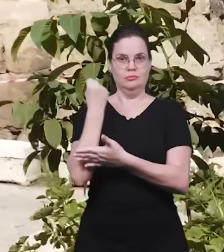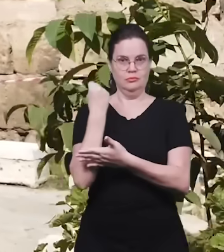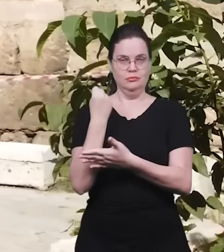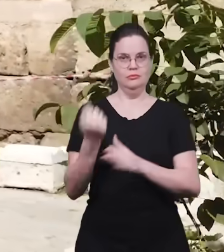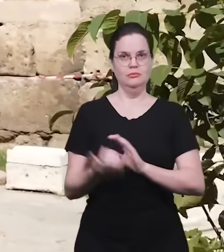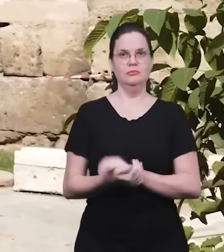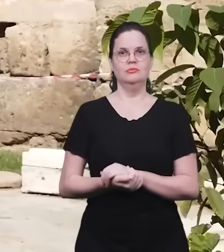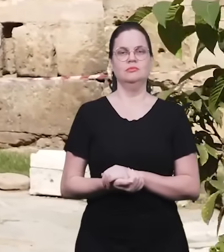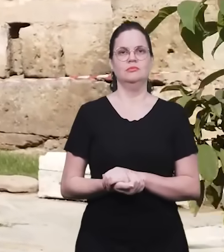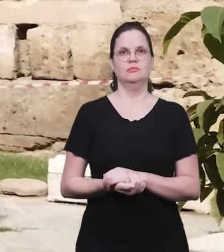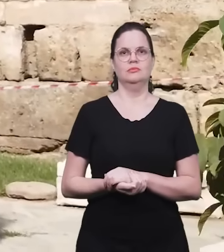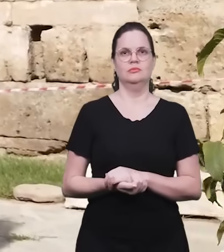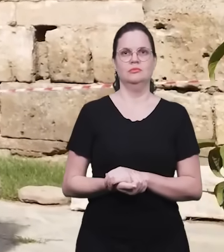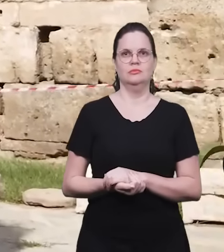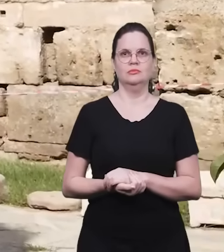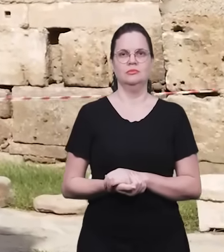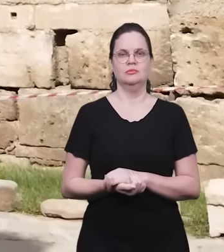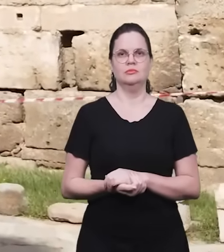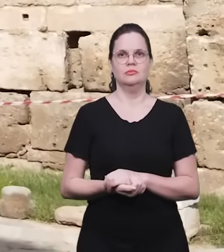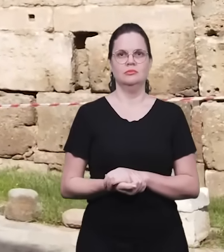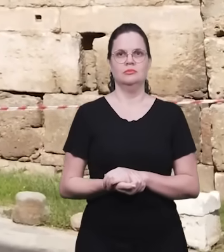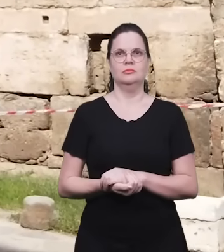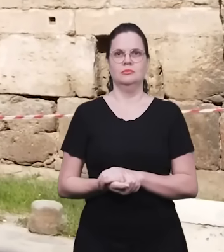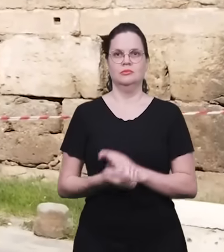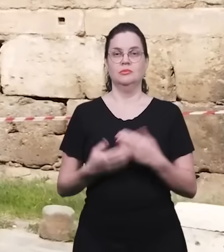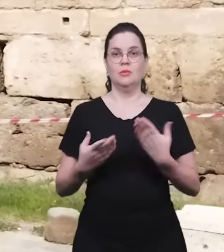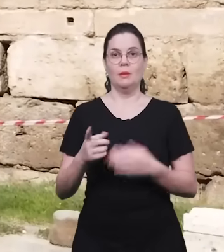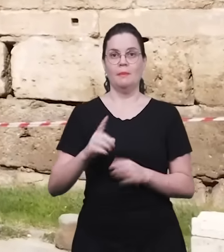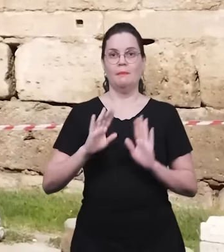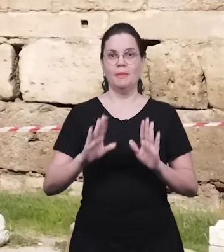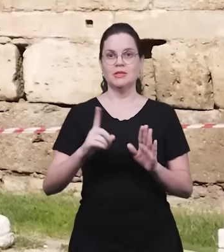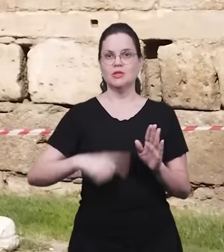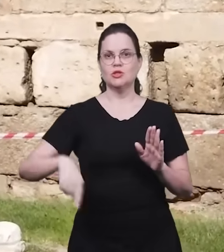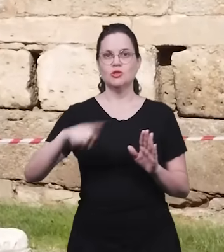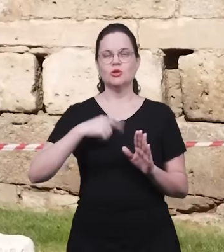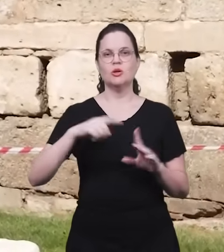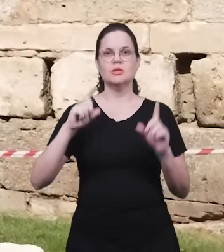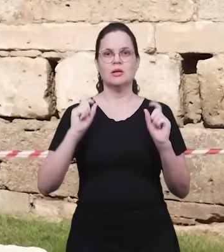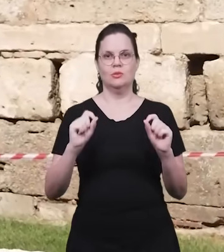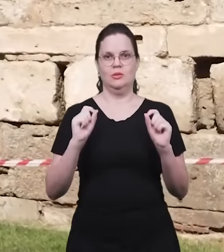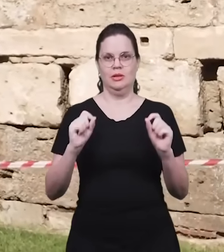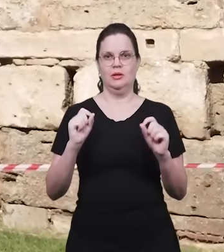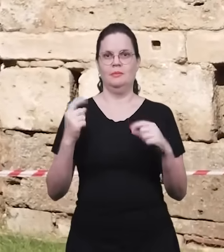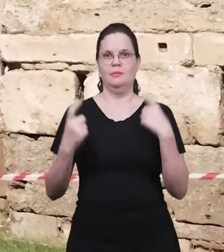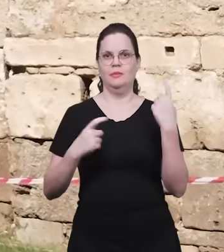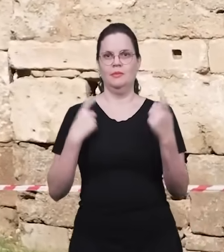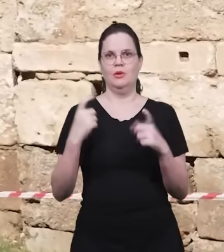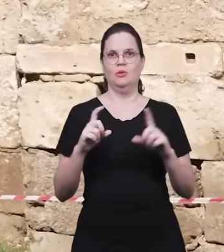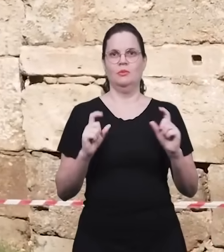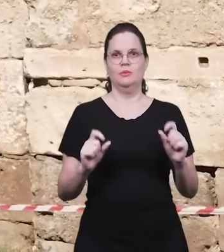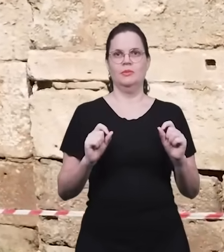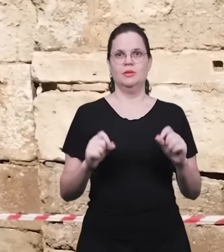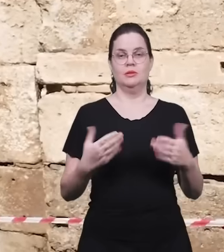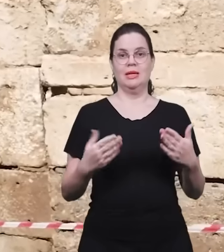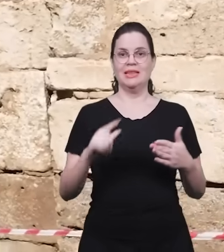final. E nisso aí, a nossa grande preocupação é a exploração